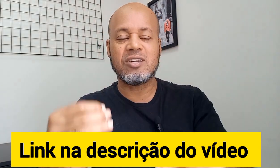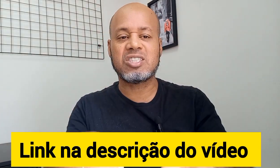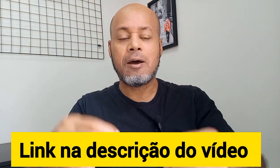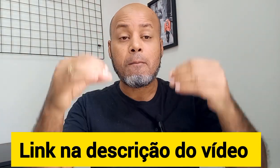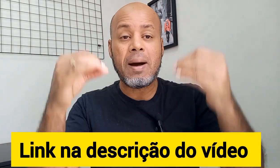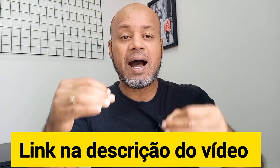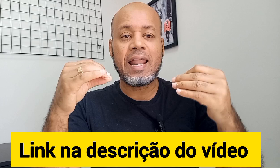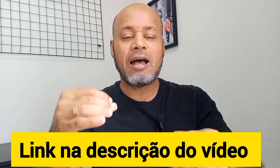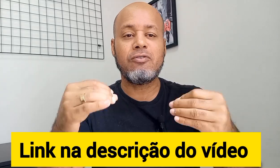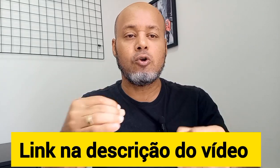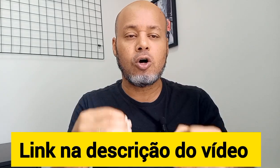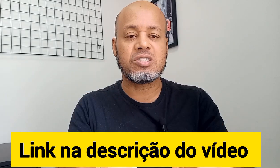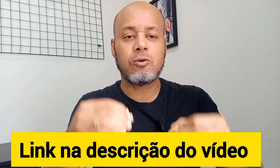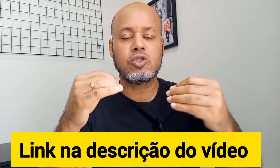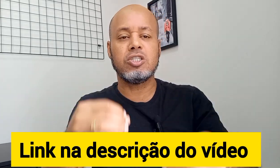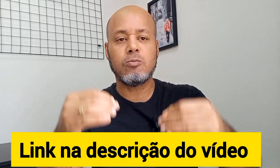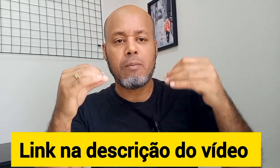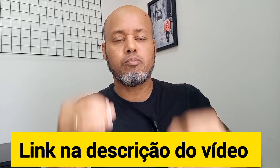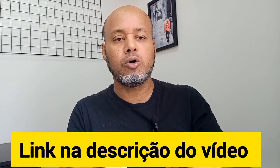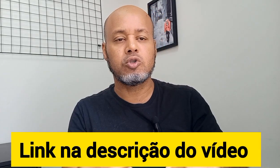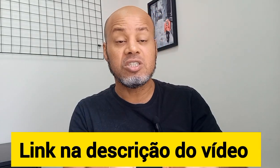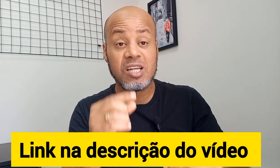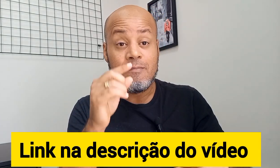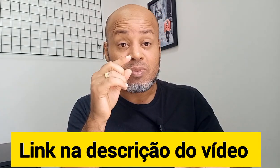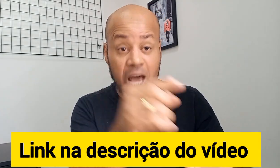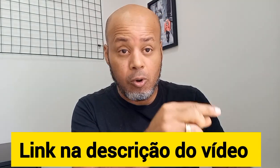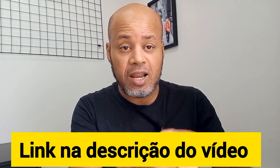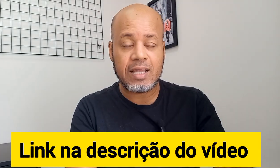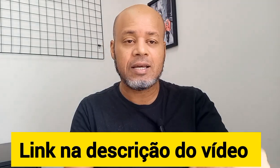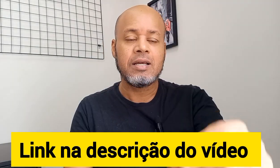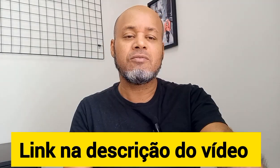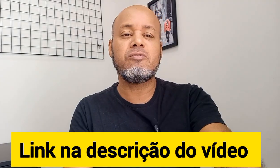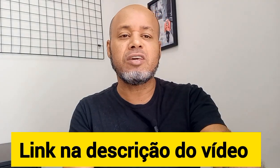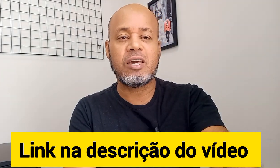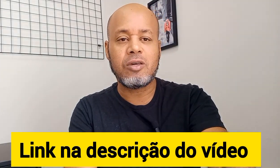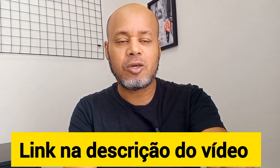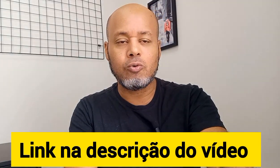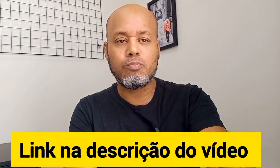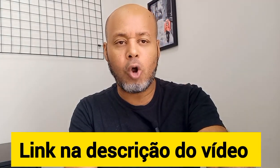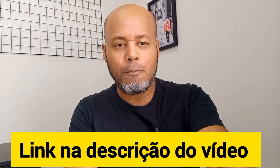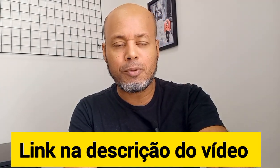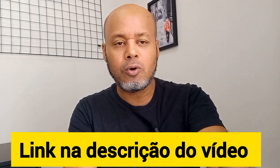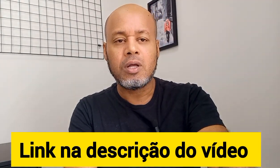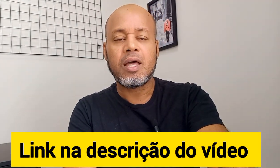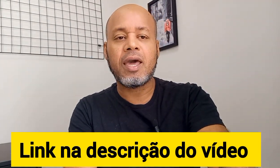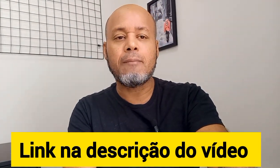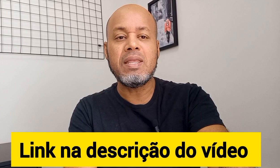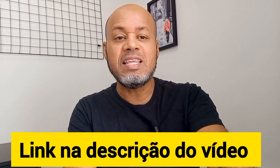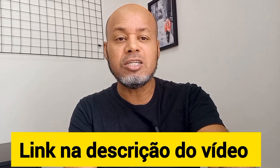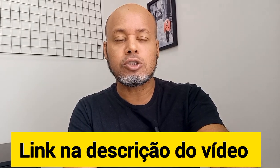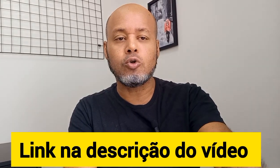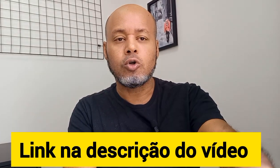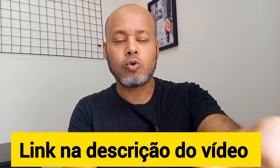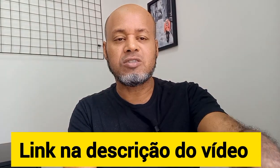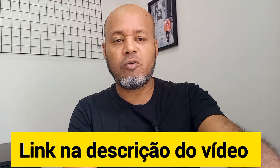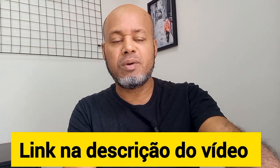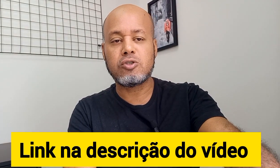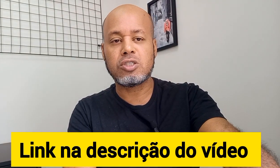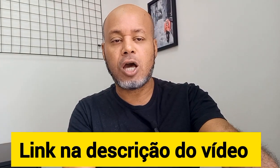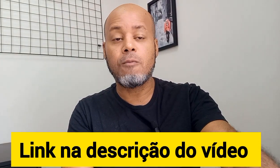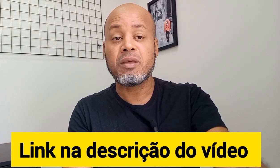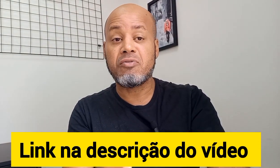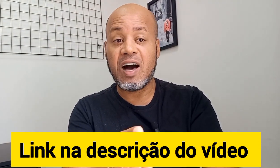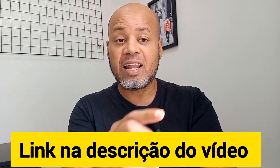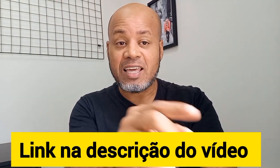trazendo essa maravilhosa notícia, uma boa notícia. Dá uma olhada, verifique aí o que o próprio ministro do